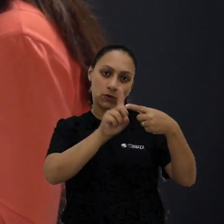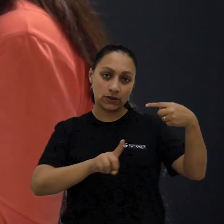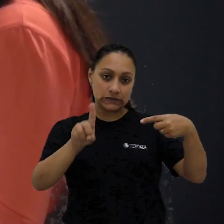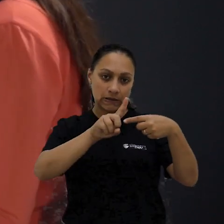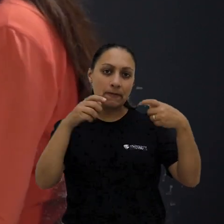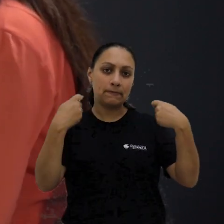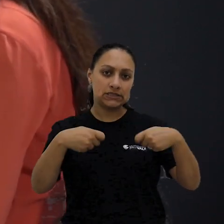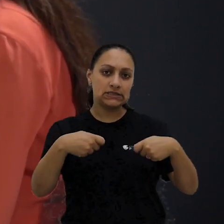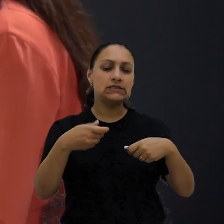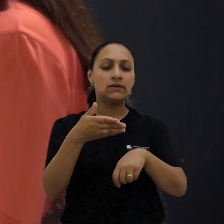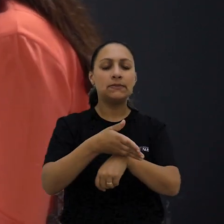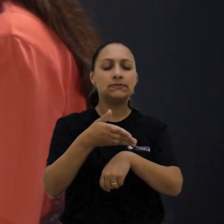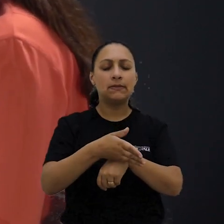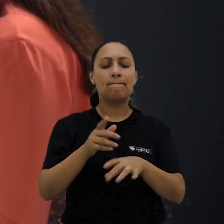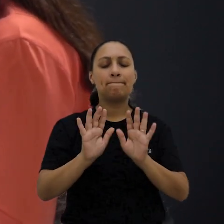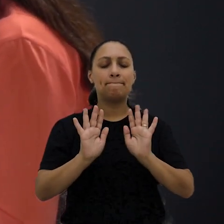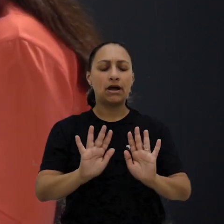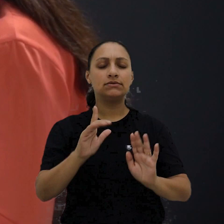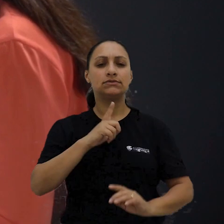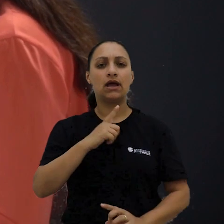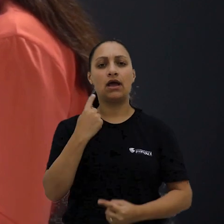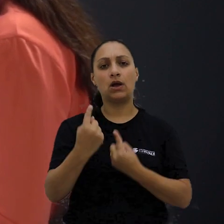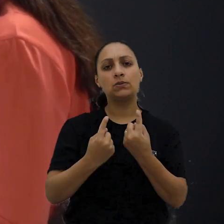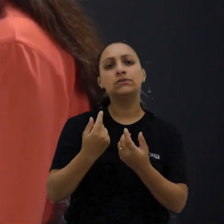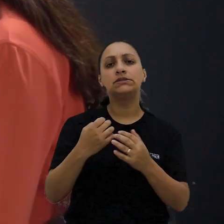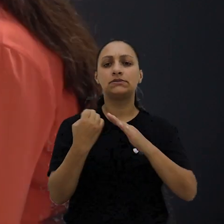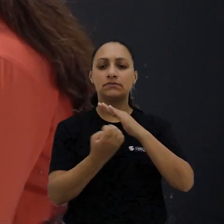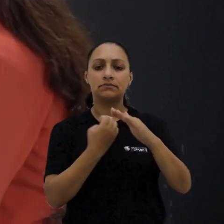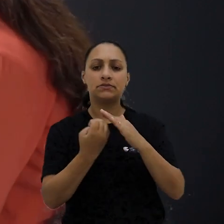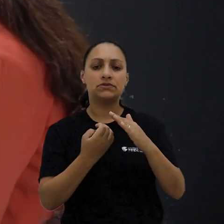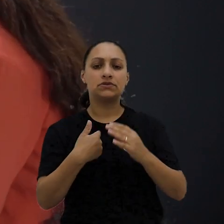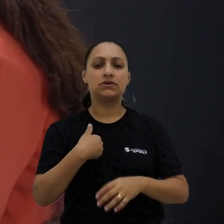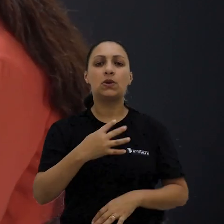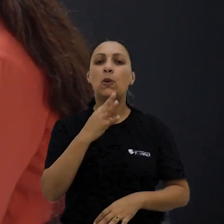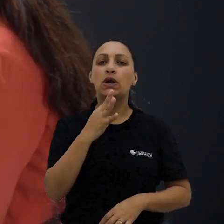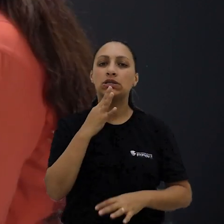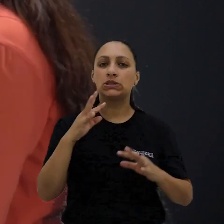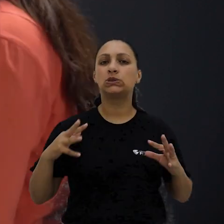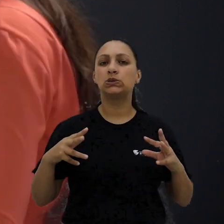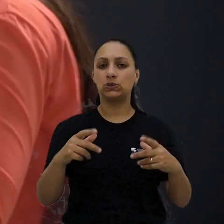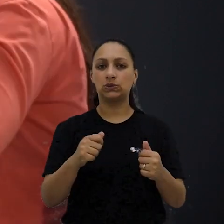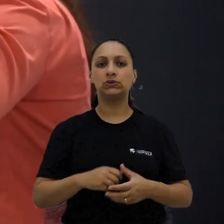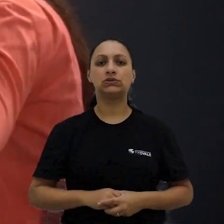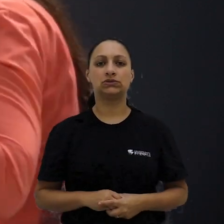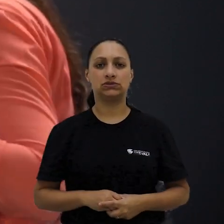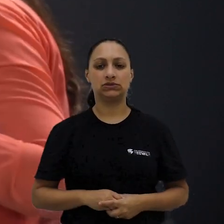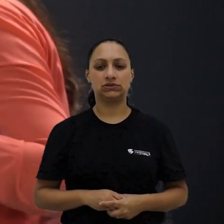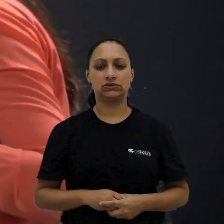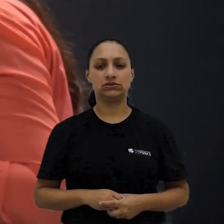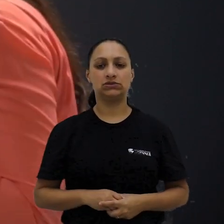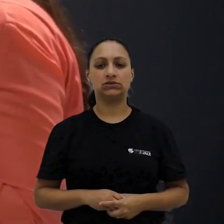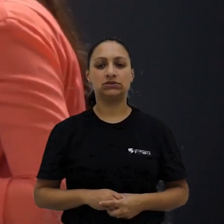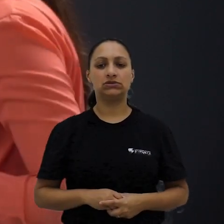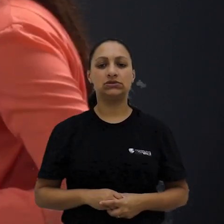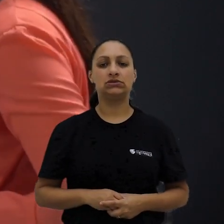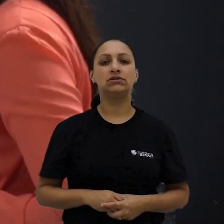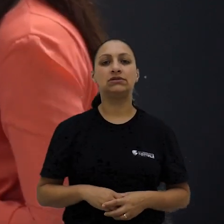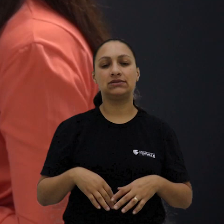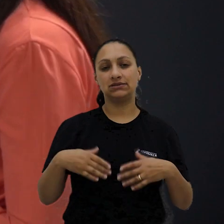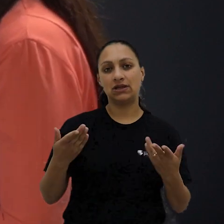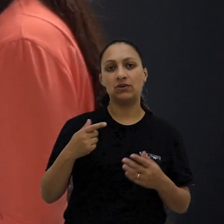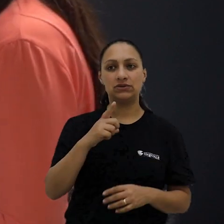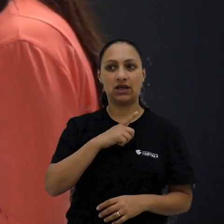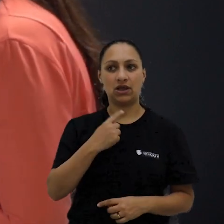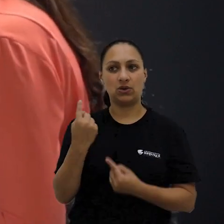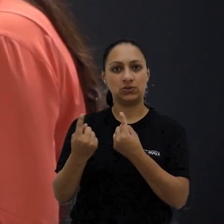ecossistema. Mas a gente tem empresas que, né, ao longo do tempo, elas, mas eu já conheço todo mundo. Né? E aí a nossa força é, não, tu não